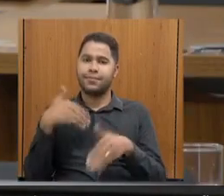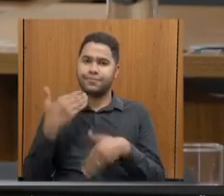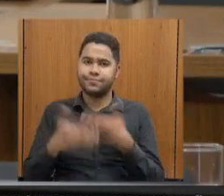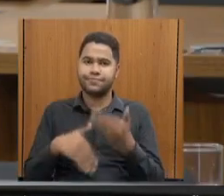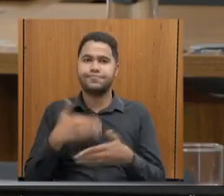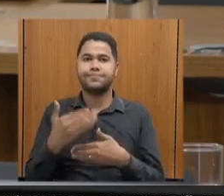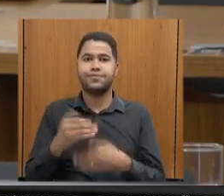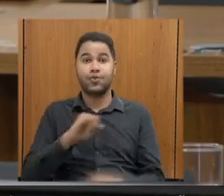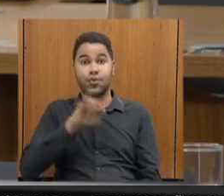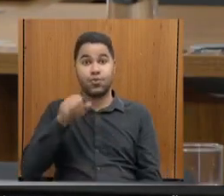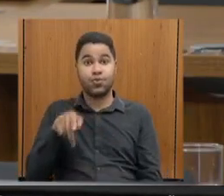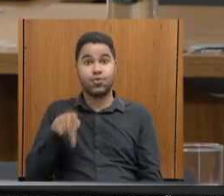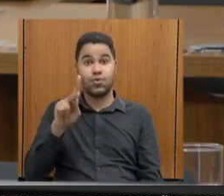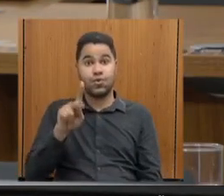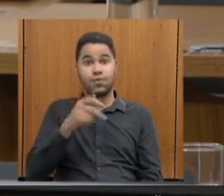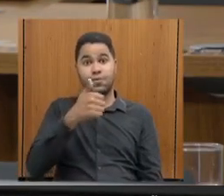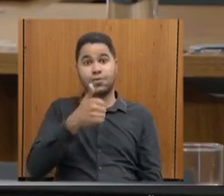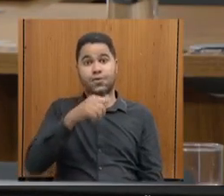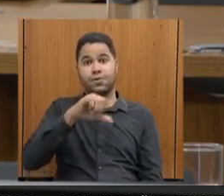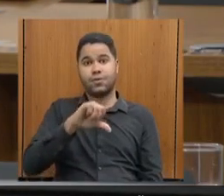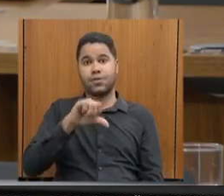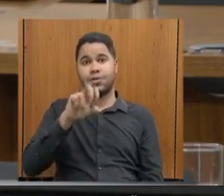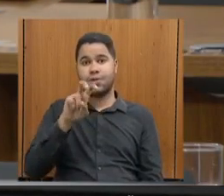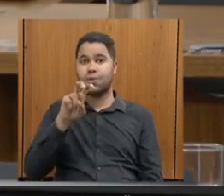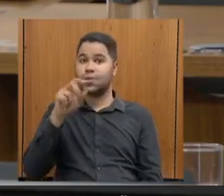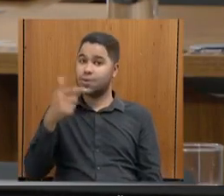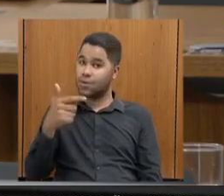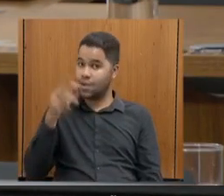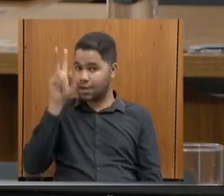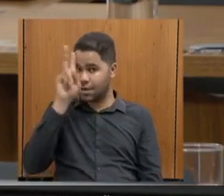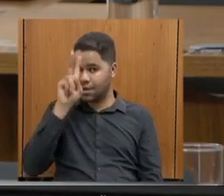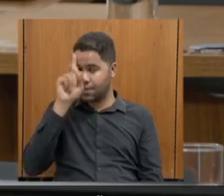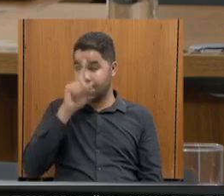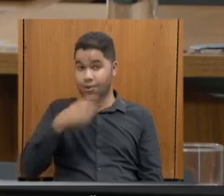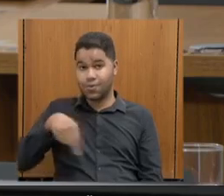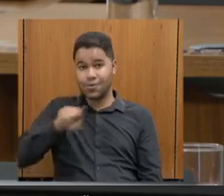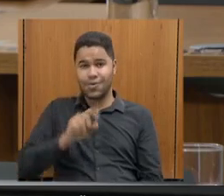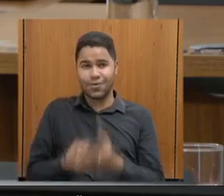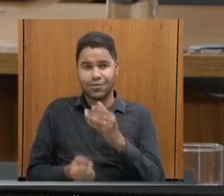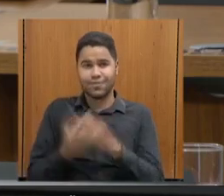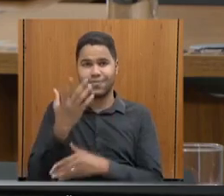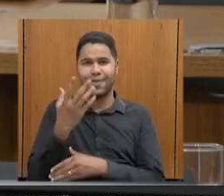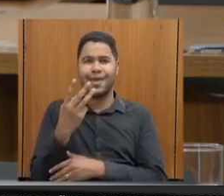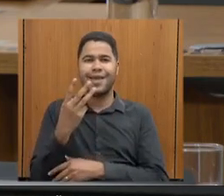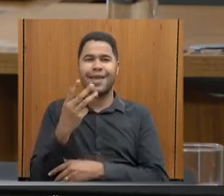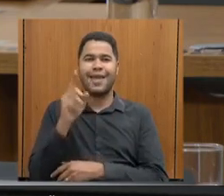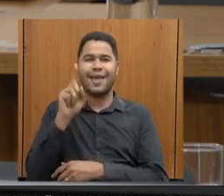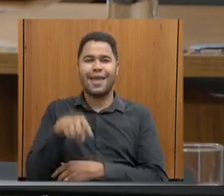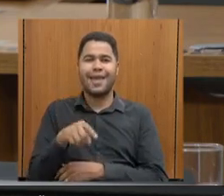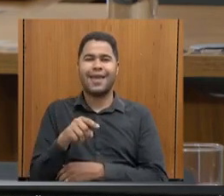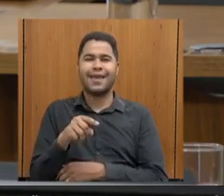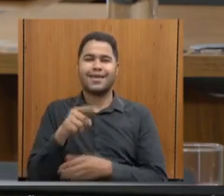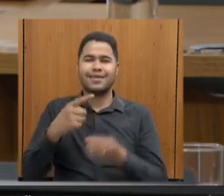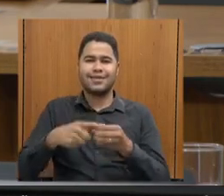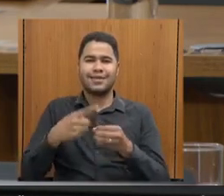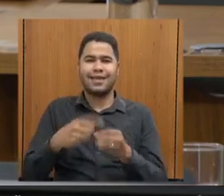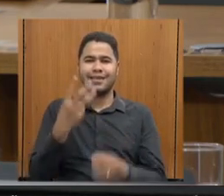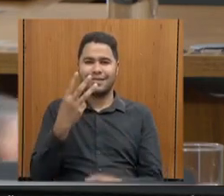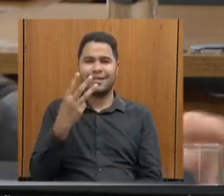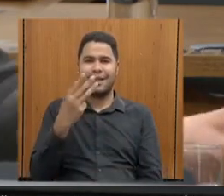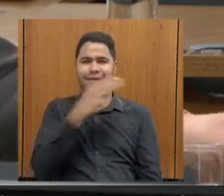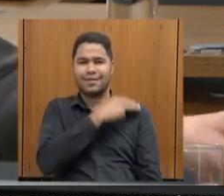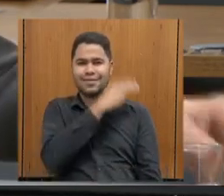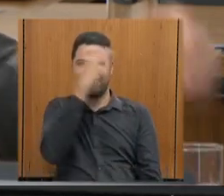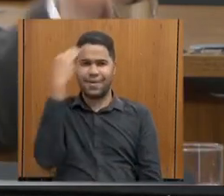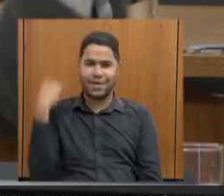com Juscelino em 1952 quero lembrar que quando a gente inaugurou Três Marias em 1962